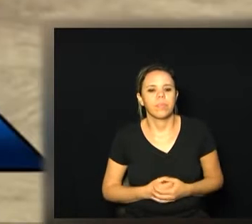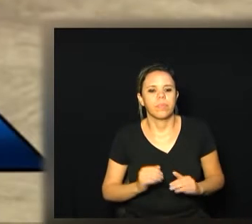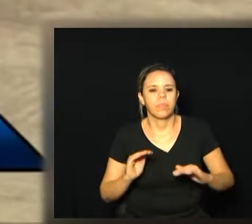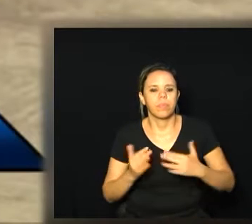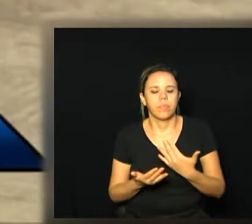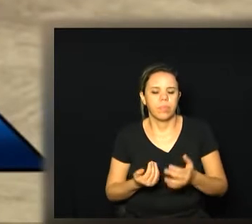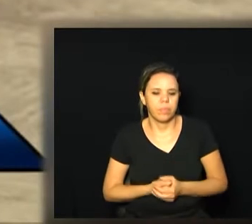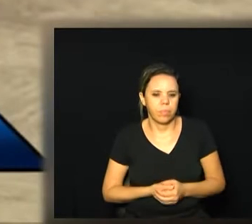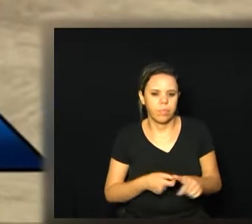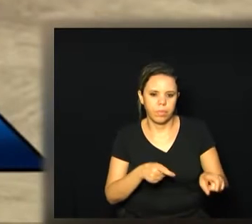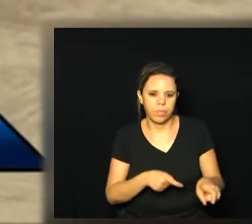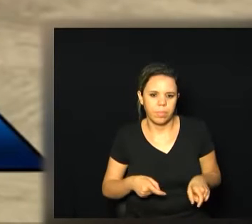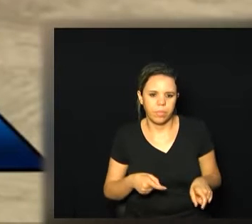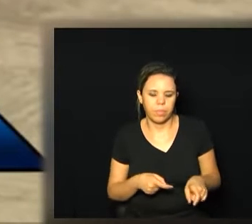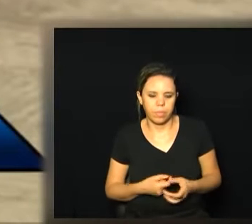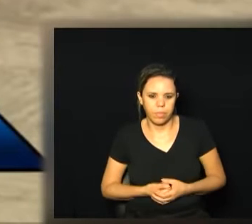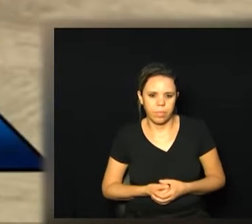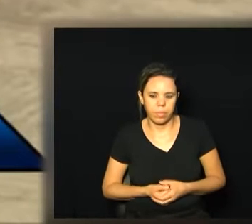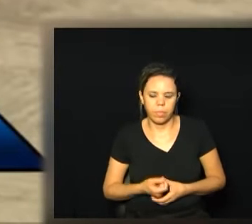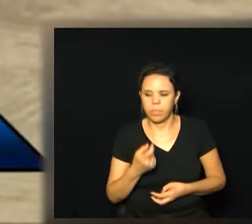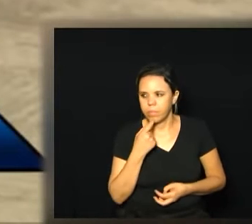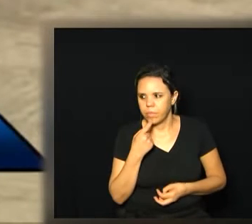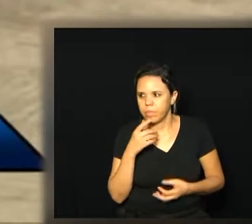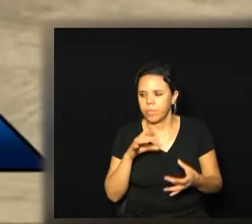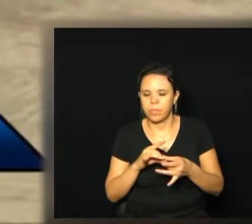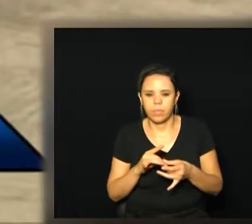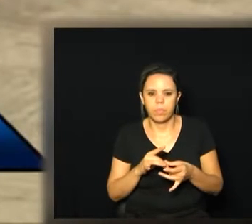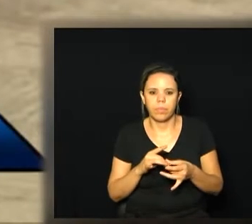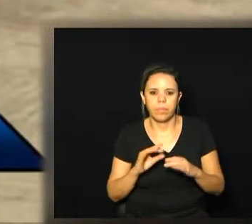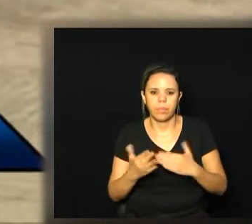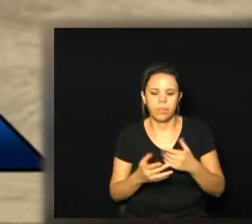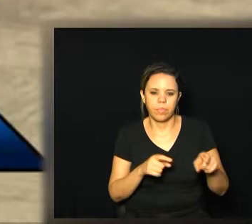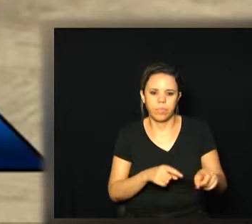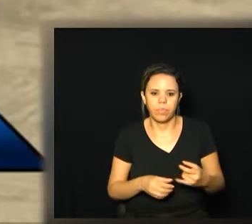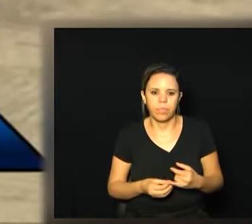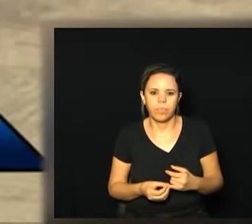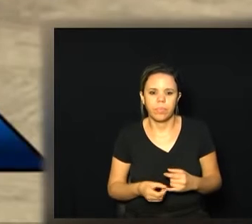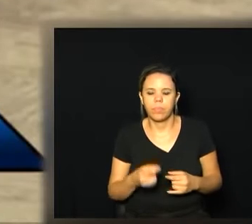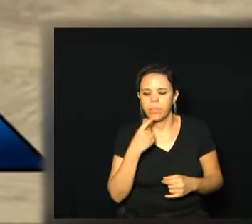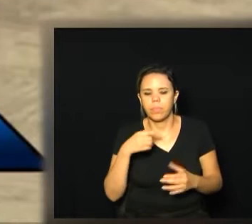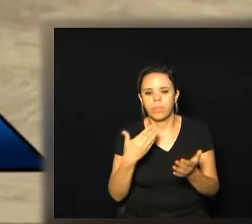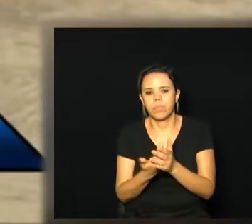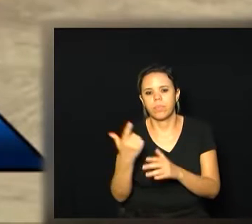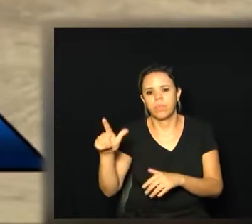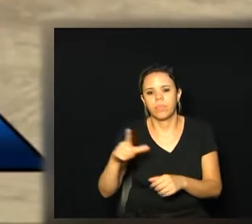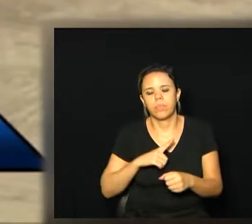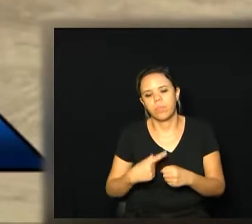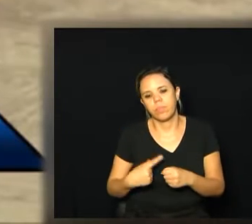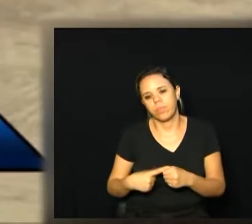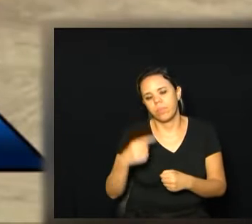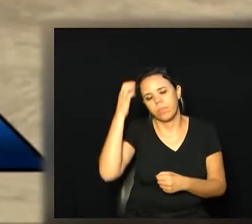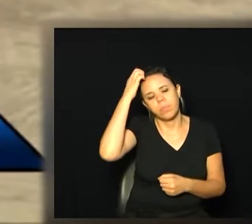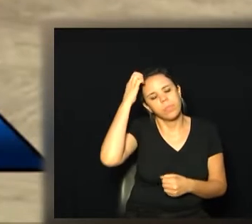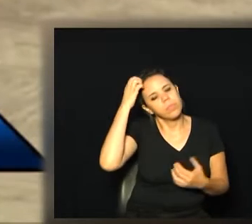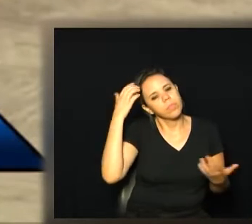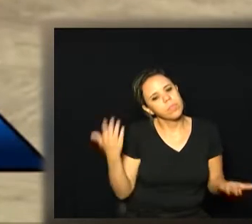bairros rurais a Campinas, como ligam bairros rurais de Campinas a outros municípios.